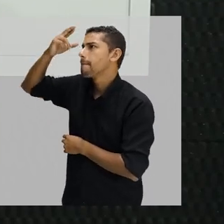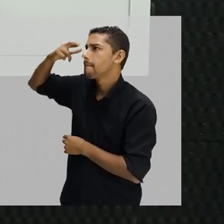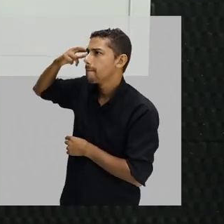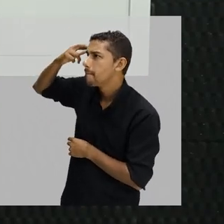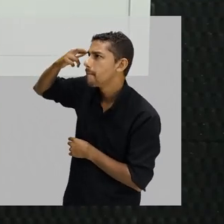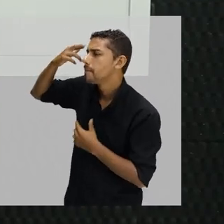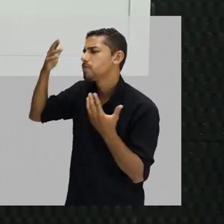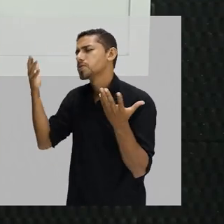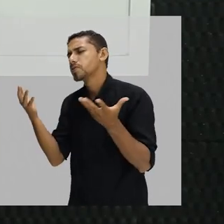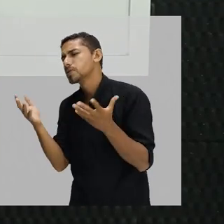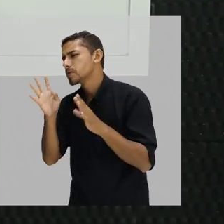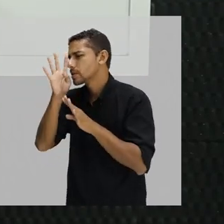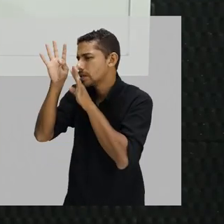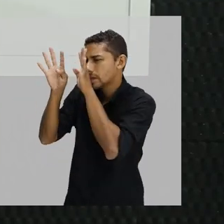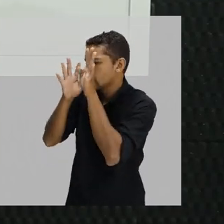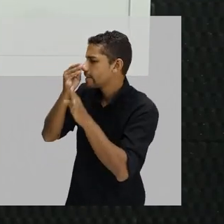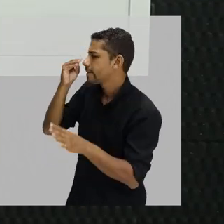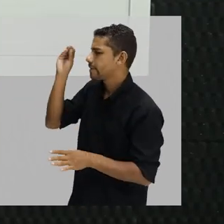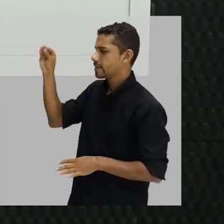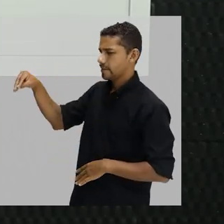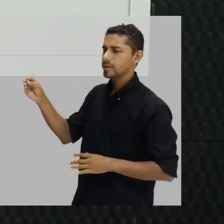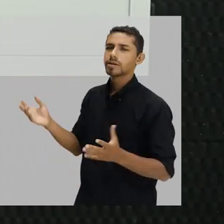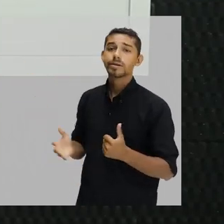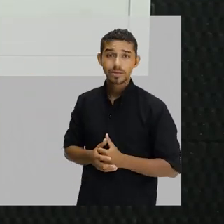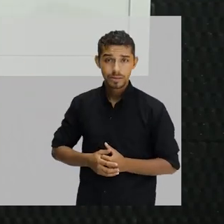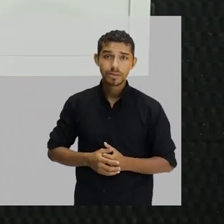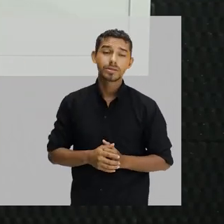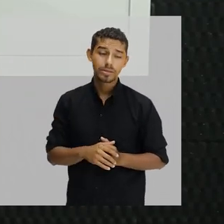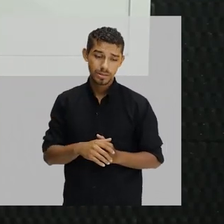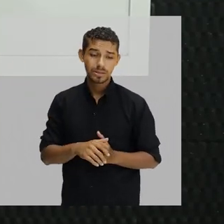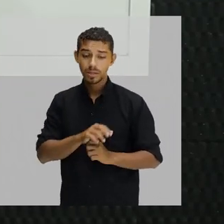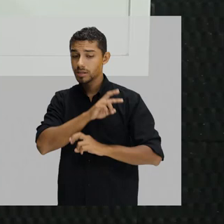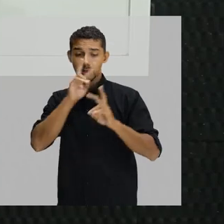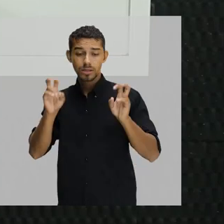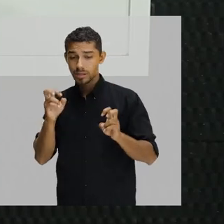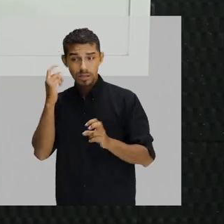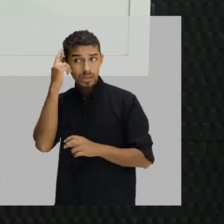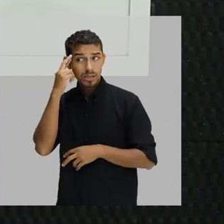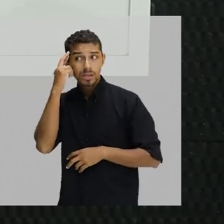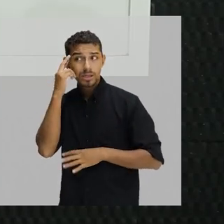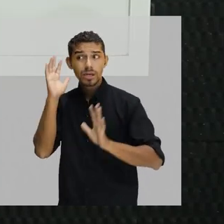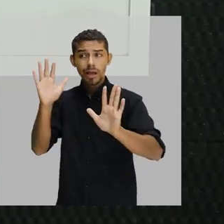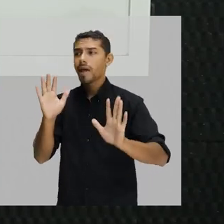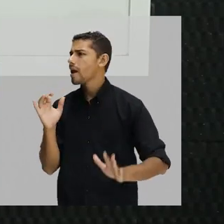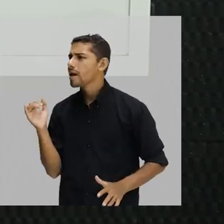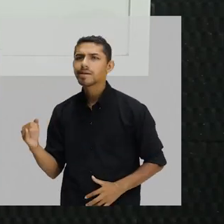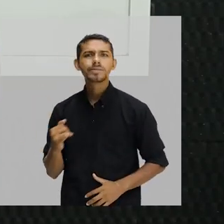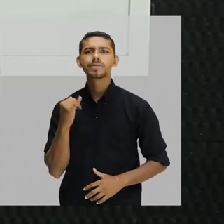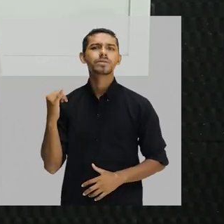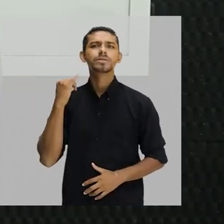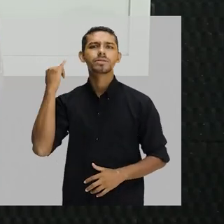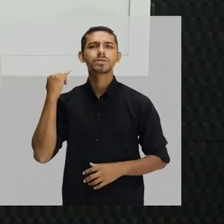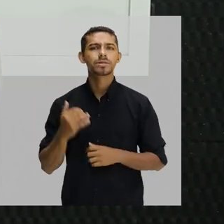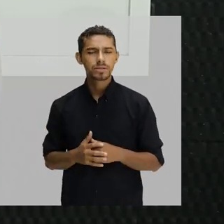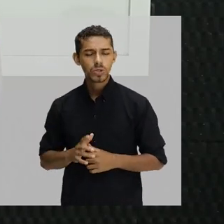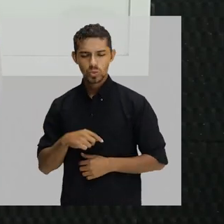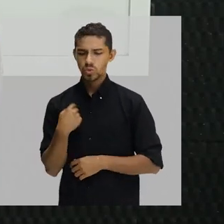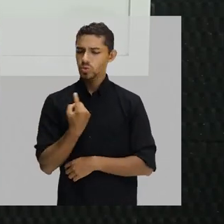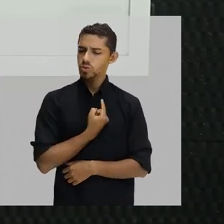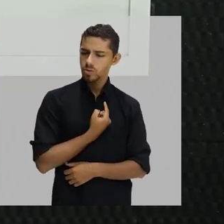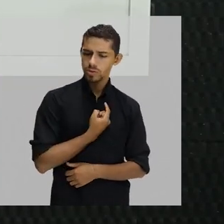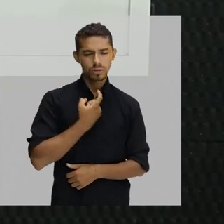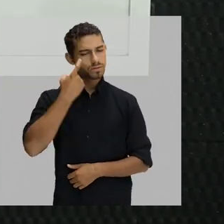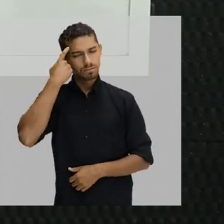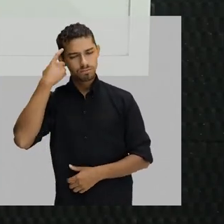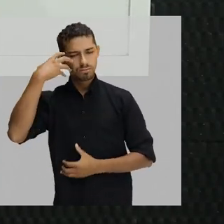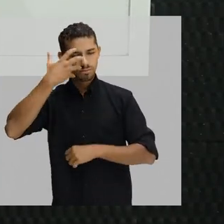uma certa ojeriza, rejeição a esse processo de reflexão, mas ele é fundamental, tá? Para a nossa